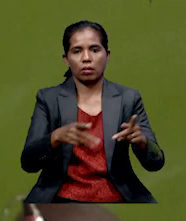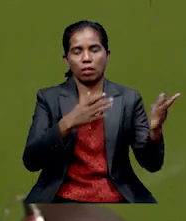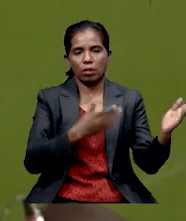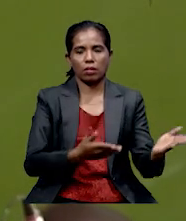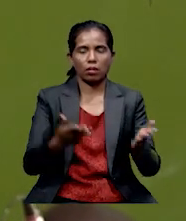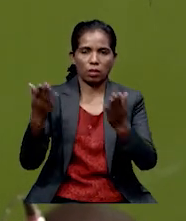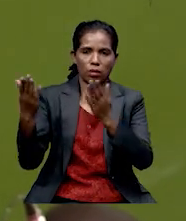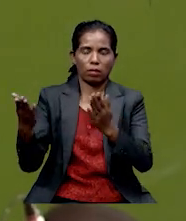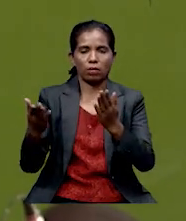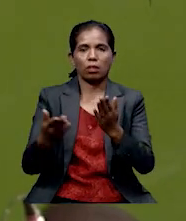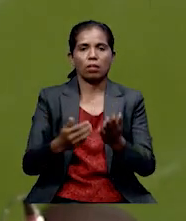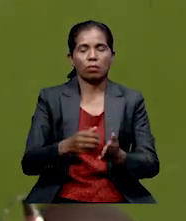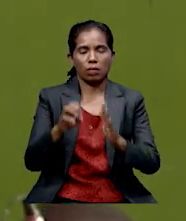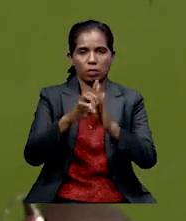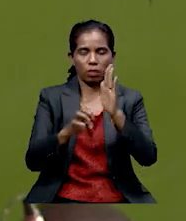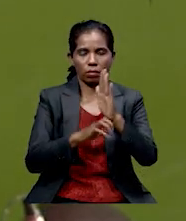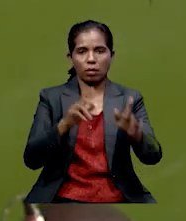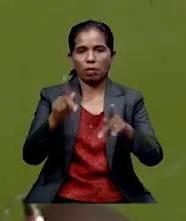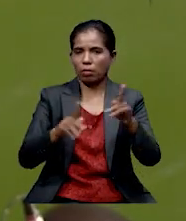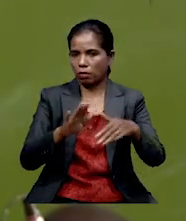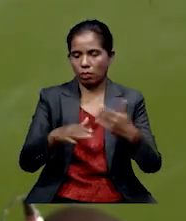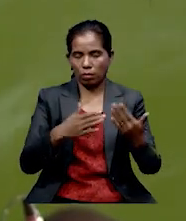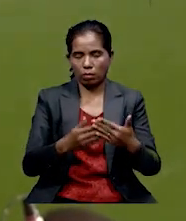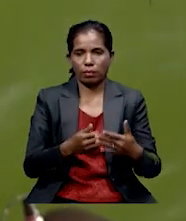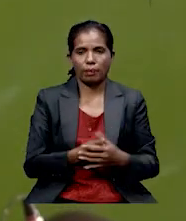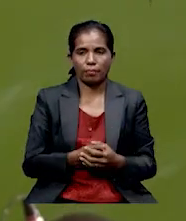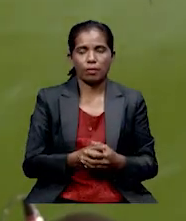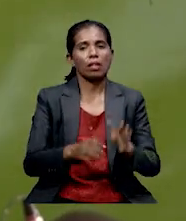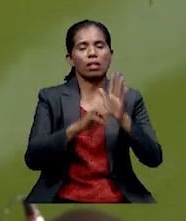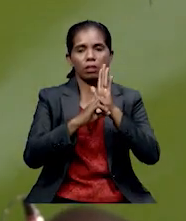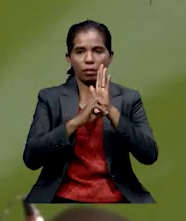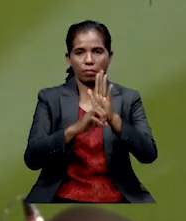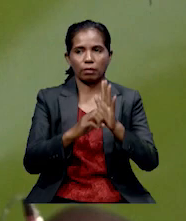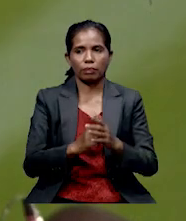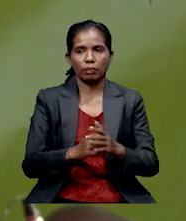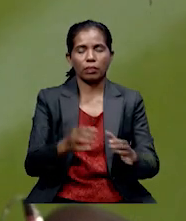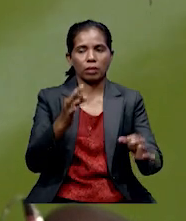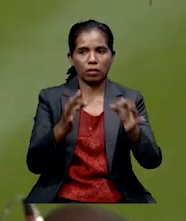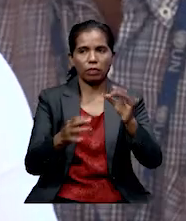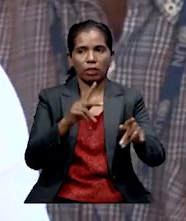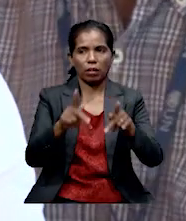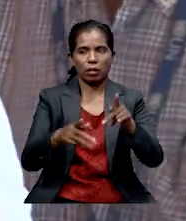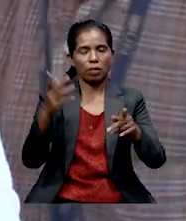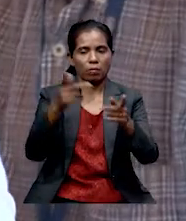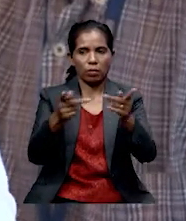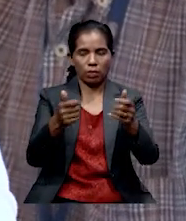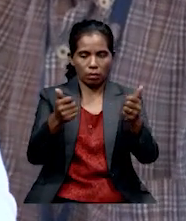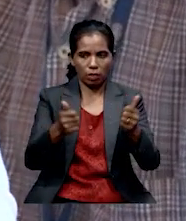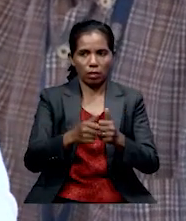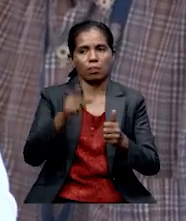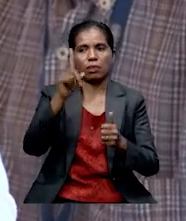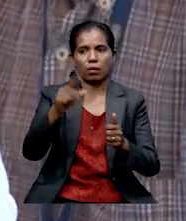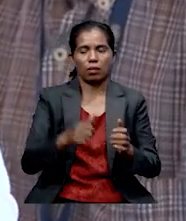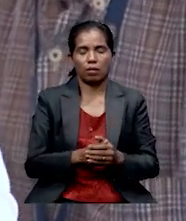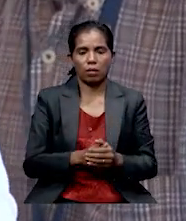que responde para a estrutura população narásica. Por exemplo, quando a população e o posto administrativo ida na